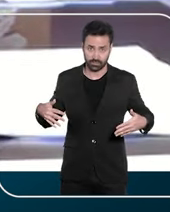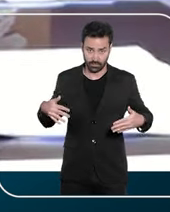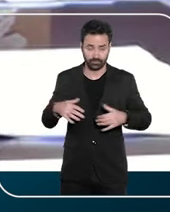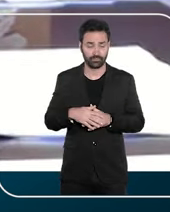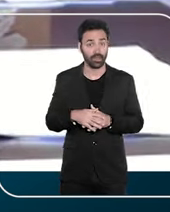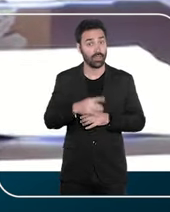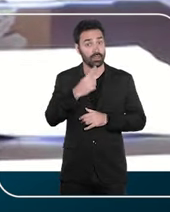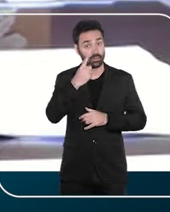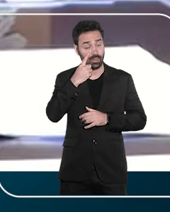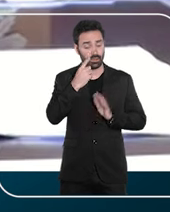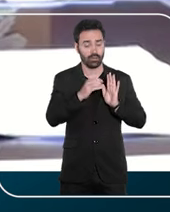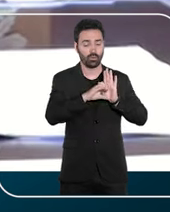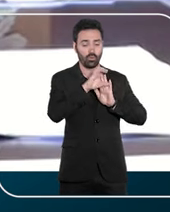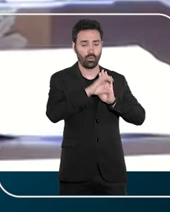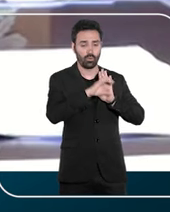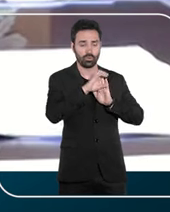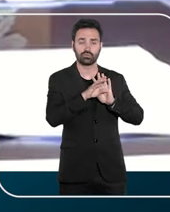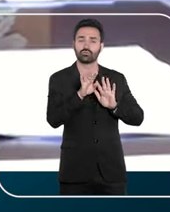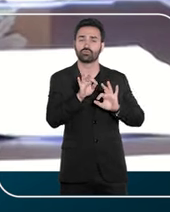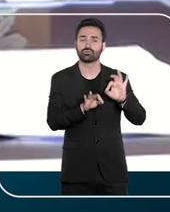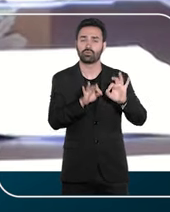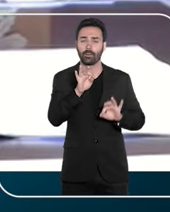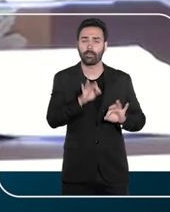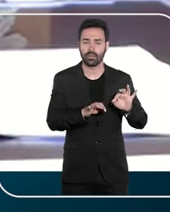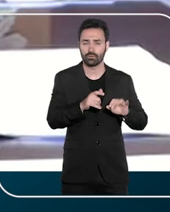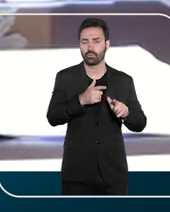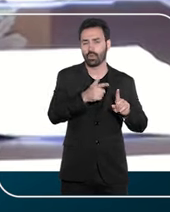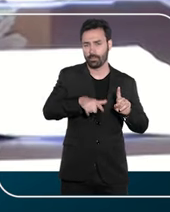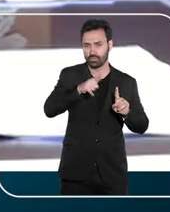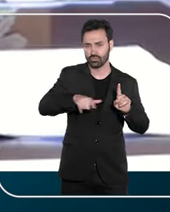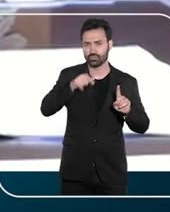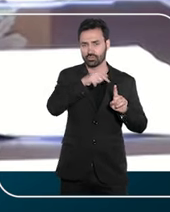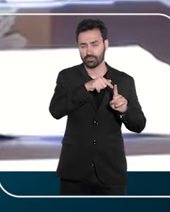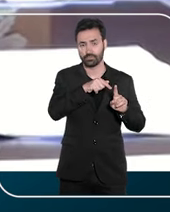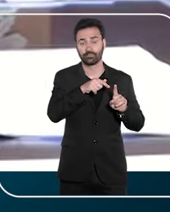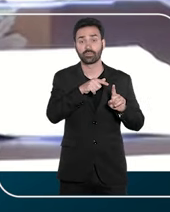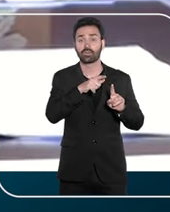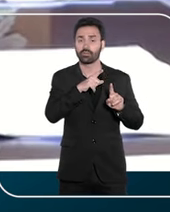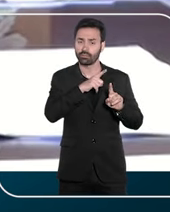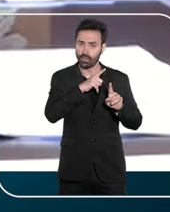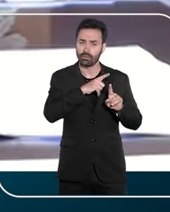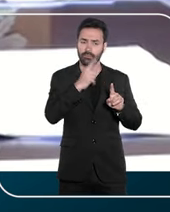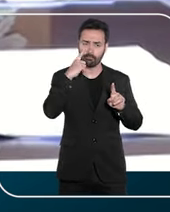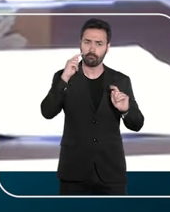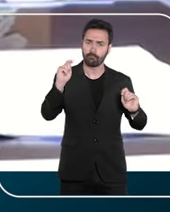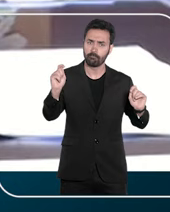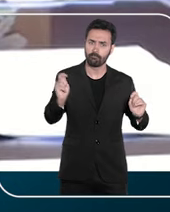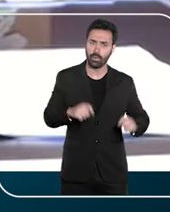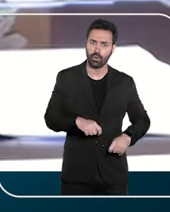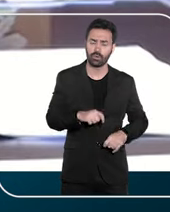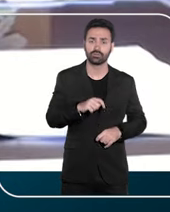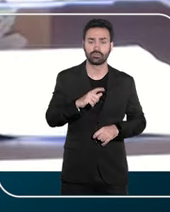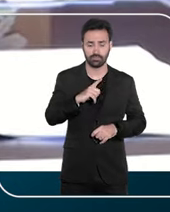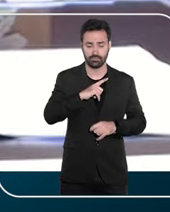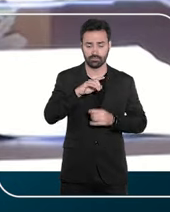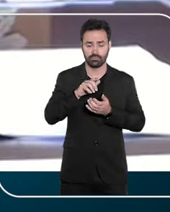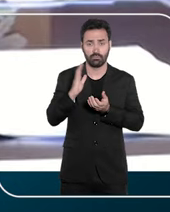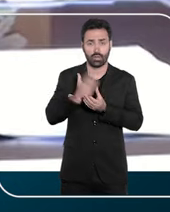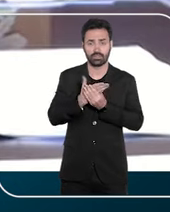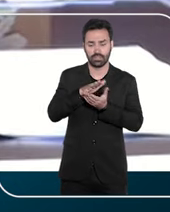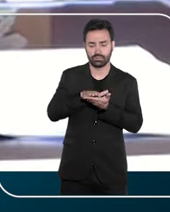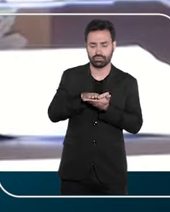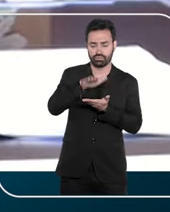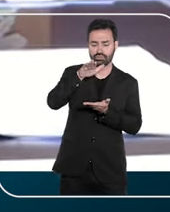de julgamento de repetitivo, que prevê essa possibilidade dessas demandas de... Não são demandas